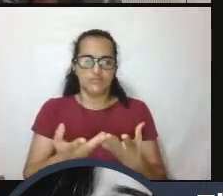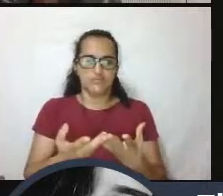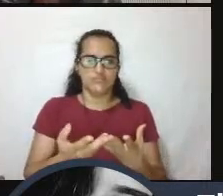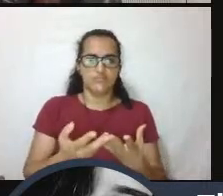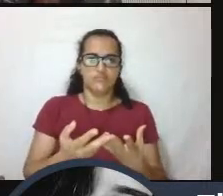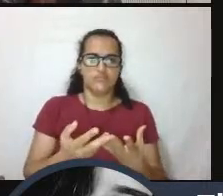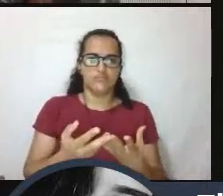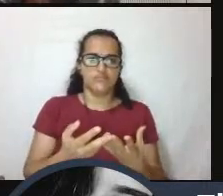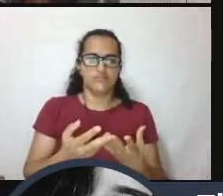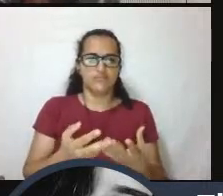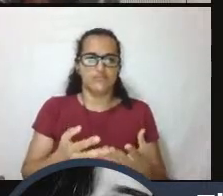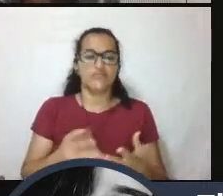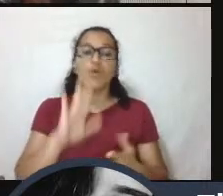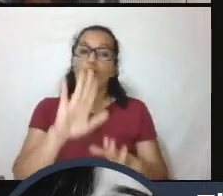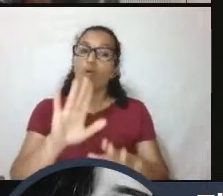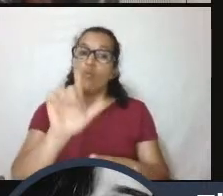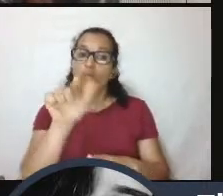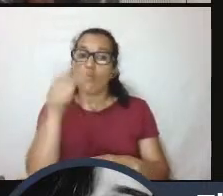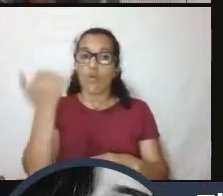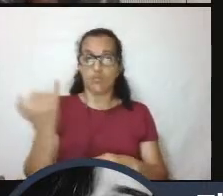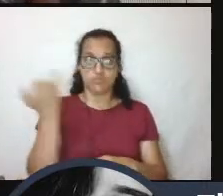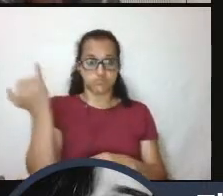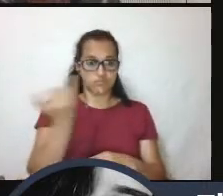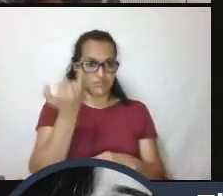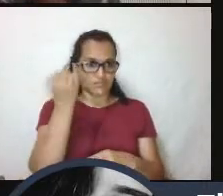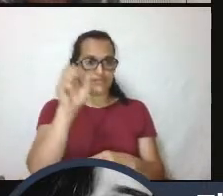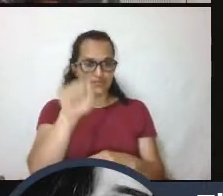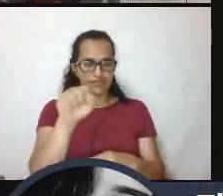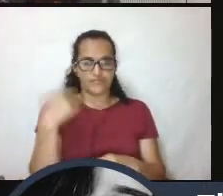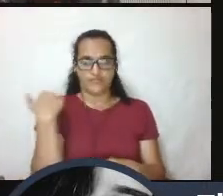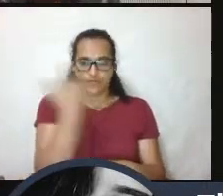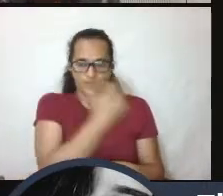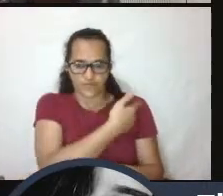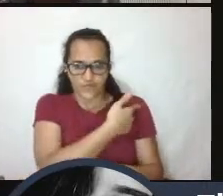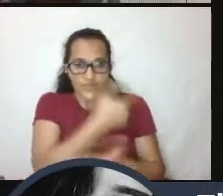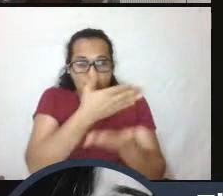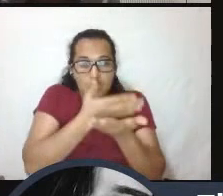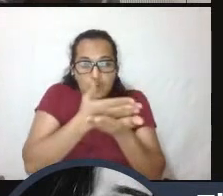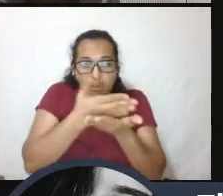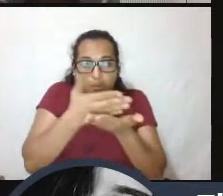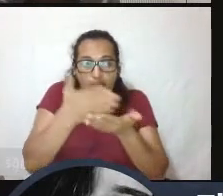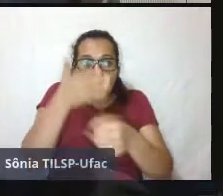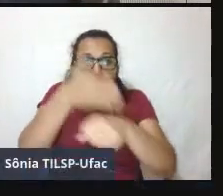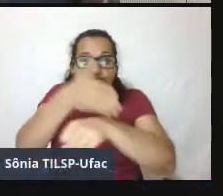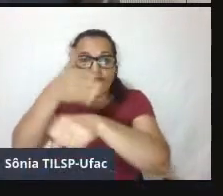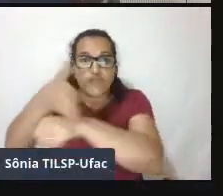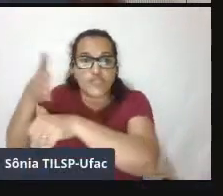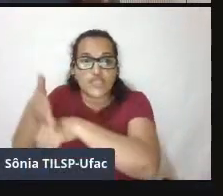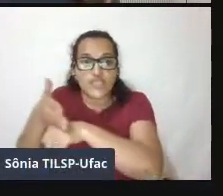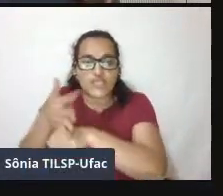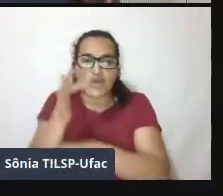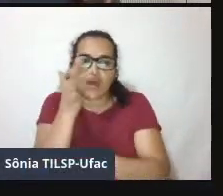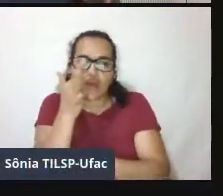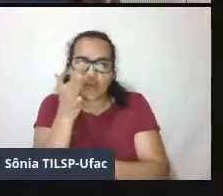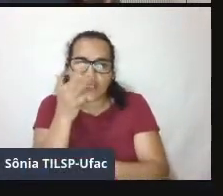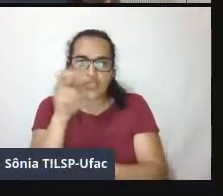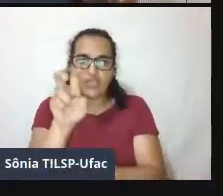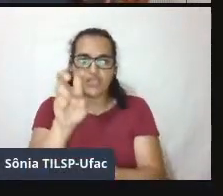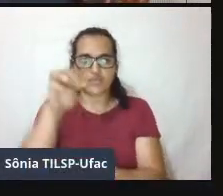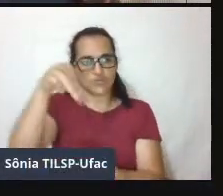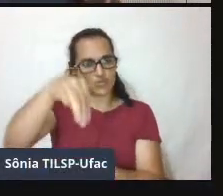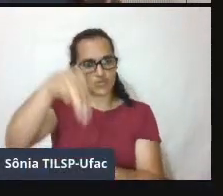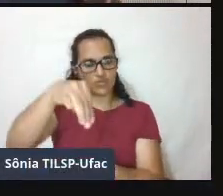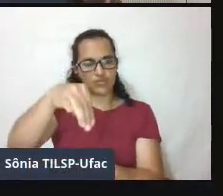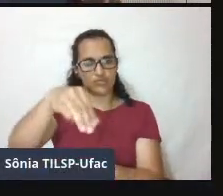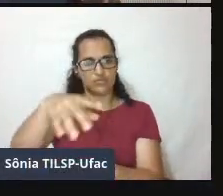coisa também muito importante que foi preconizada, nós iniciamos uma visita assistida de 5 minutos. Temos orgulho de dizer que somos